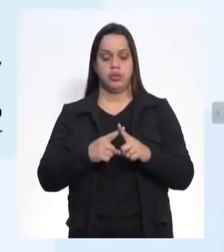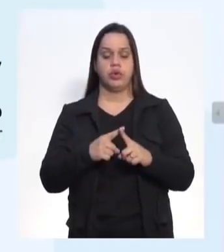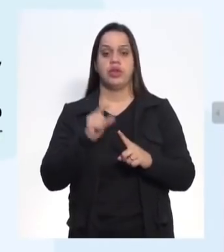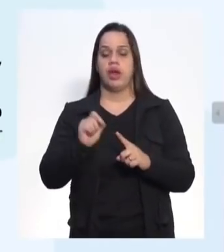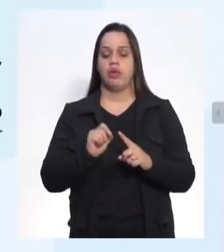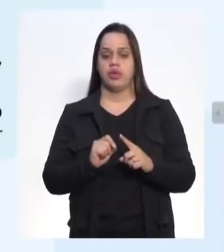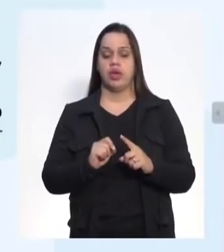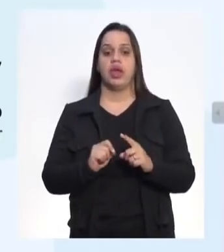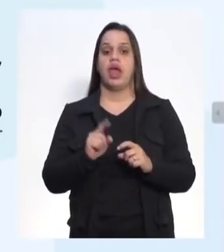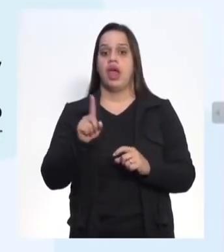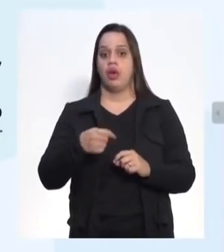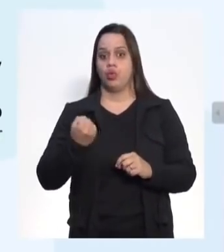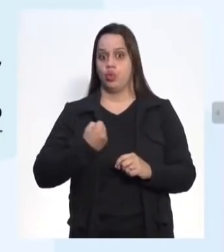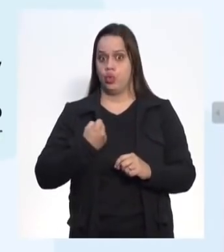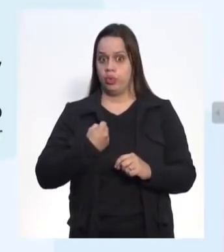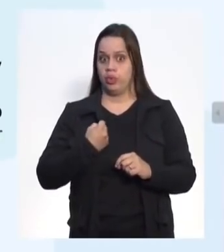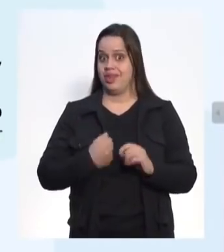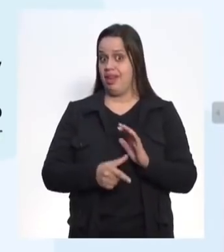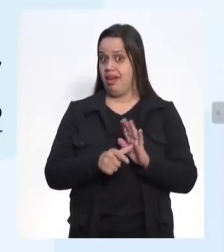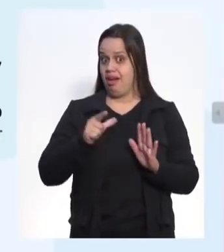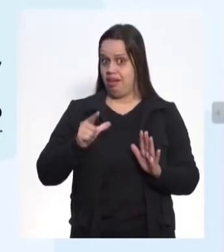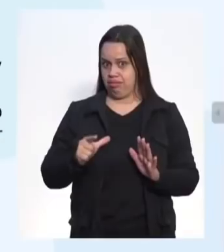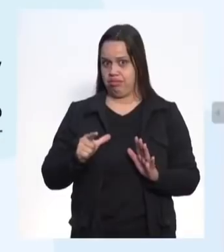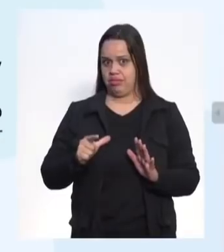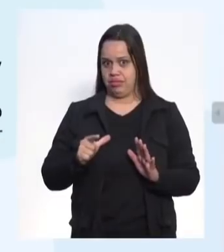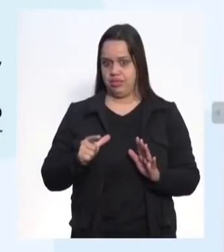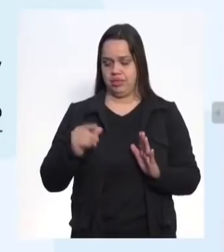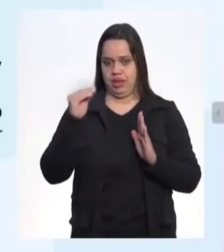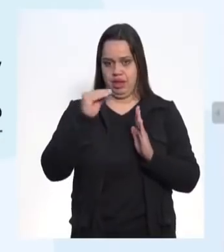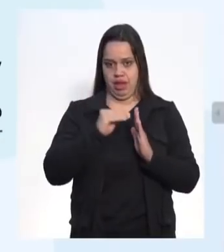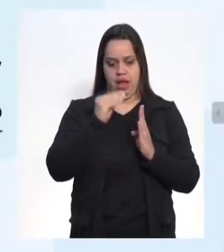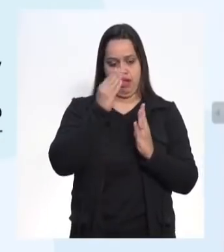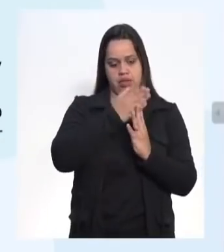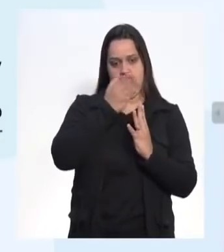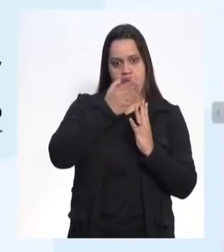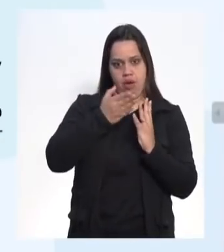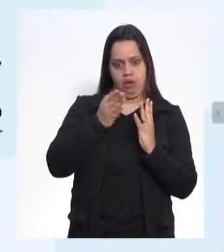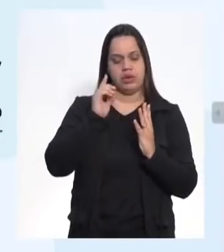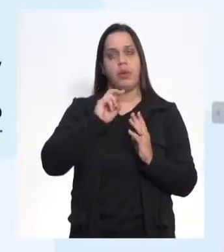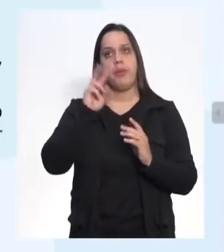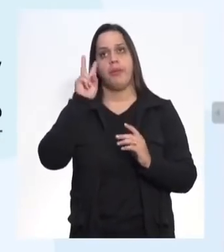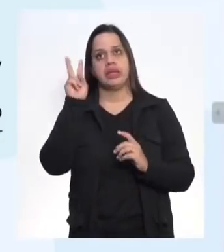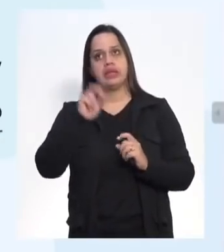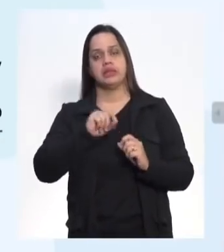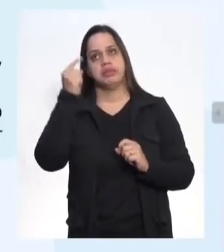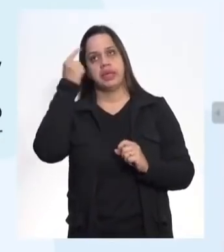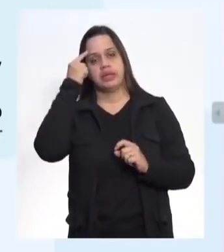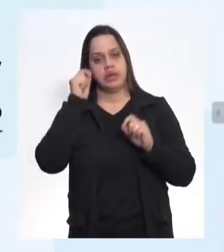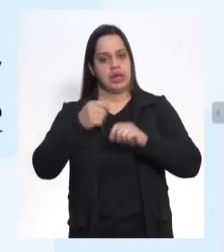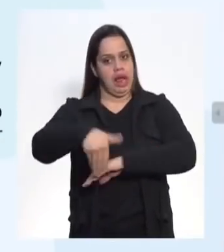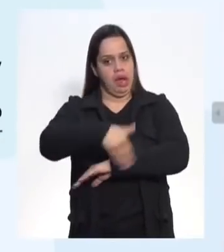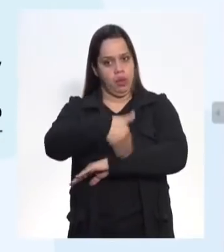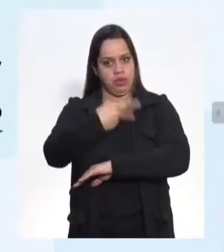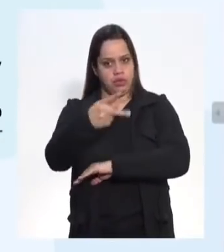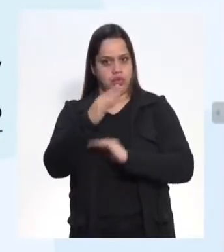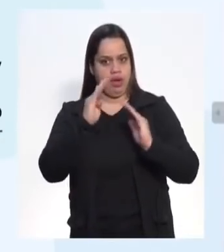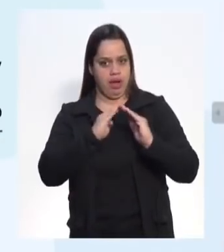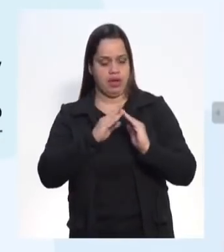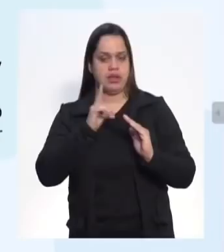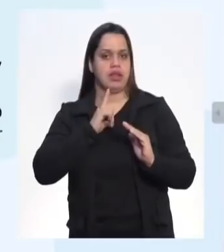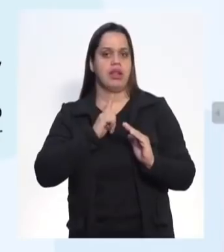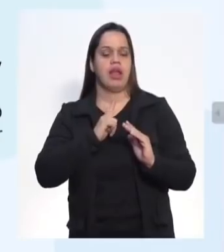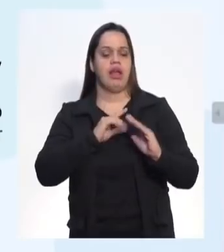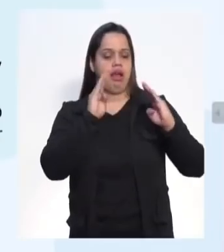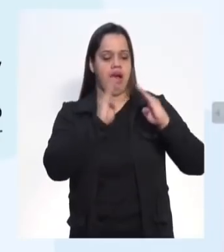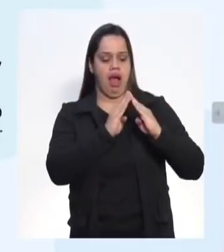vem antes. Beleza. Então, essa questão de antecessor, pensa lá na rua. Você está lá na rua da sua casa e etc. Tem o número